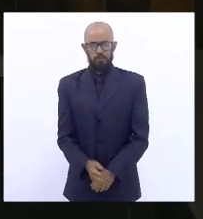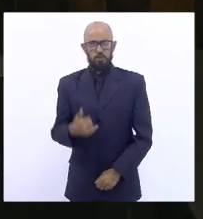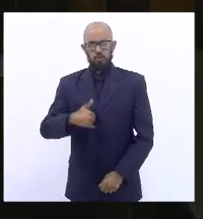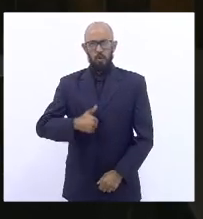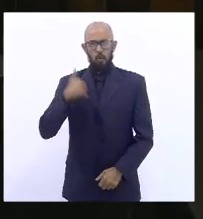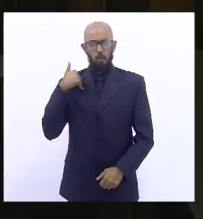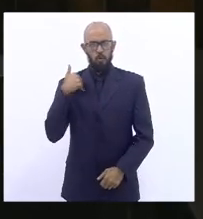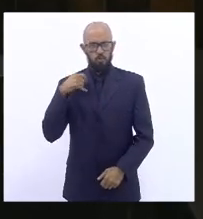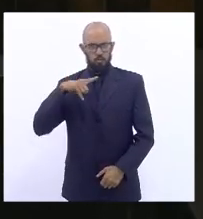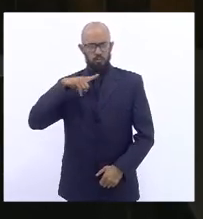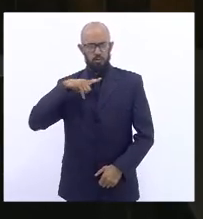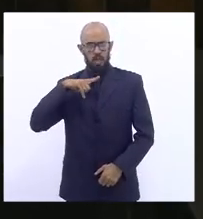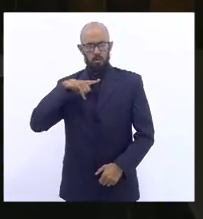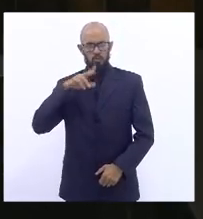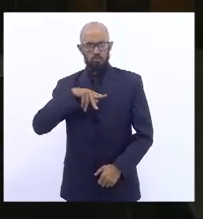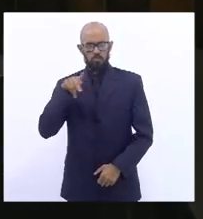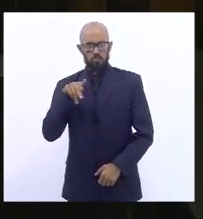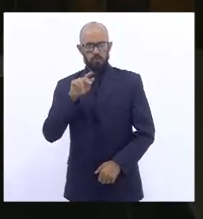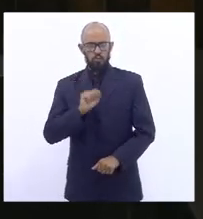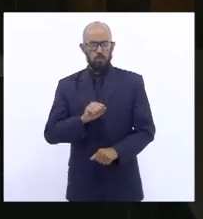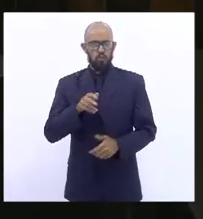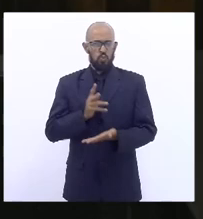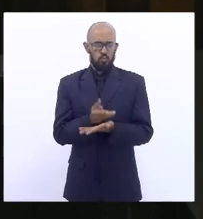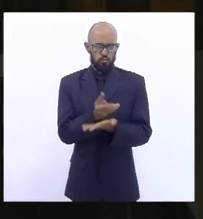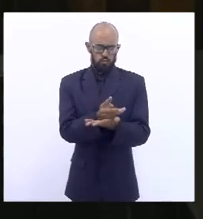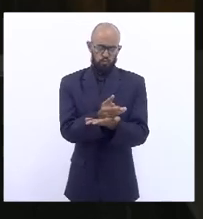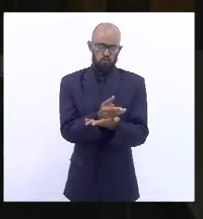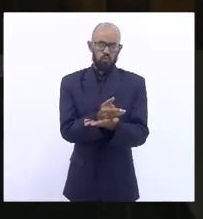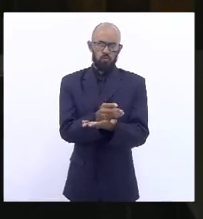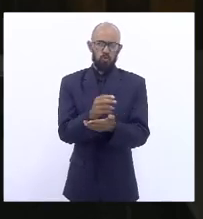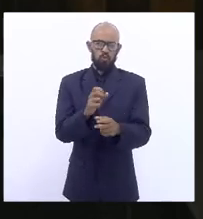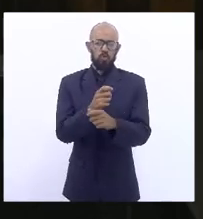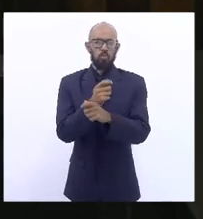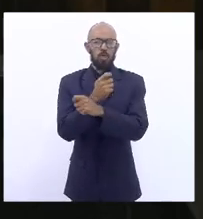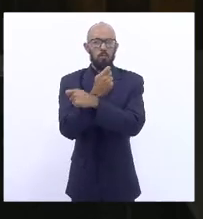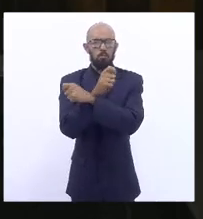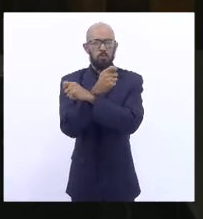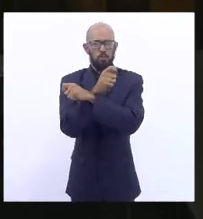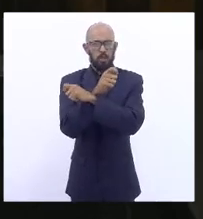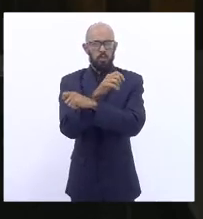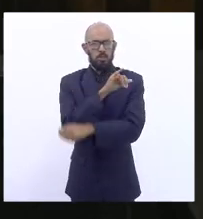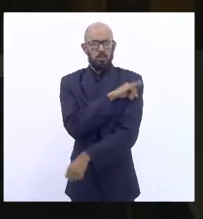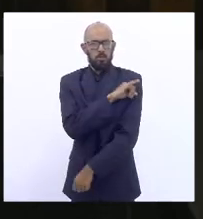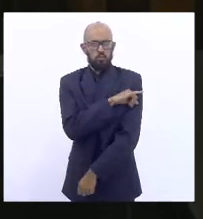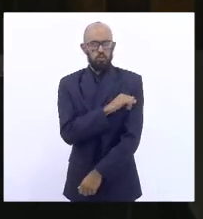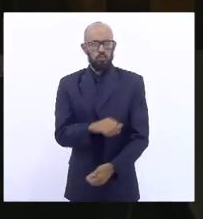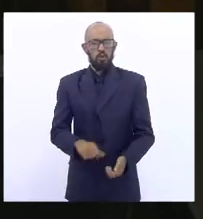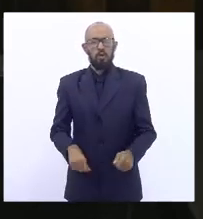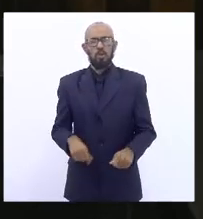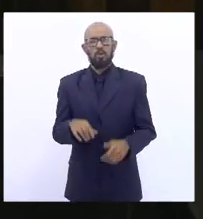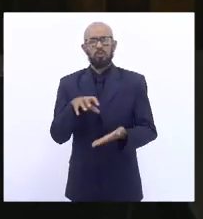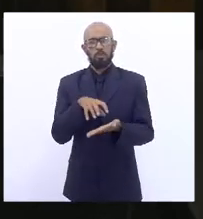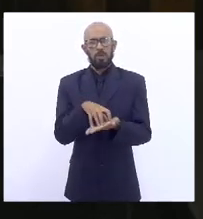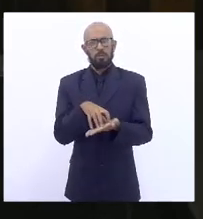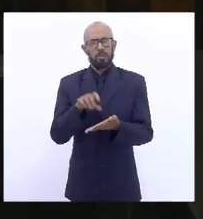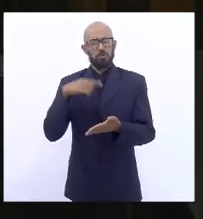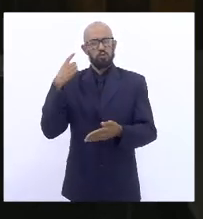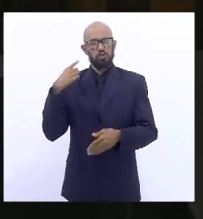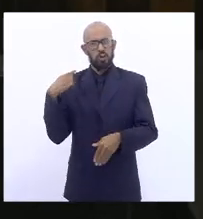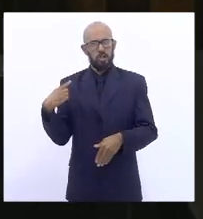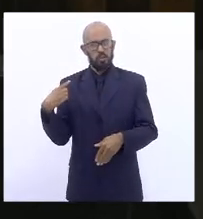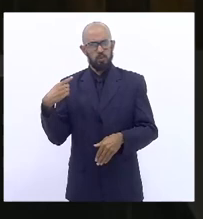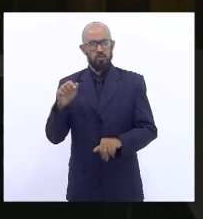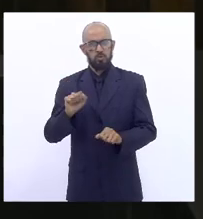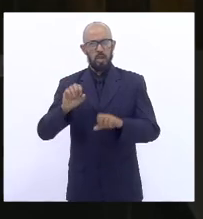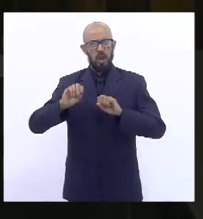ser professor. Continuo dando aula, hoje em dia dou aula na PUC do Rio de Janeiro, no Departamento de Direito,